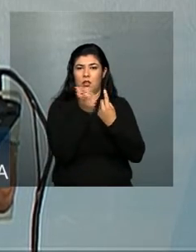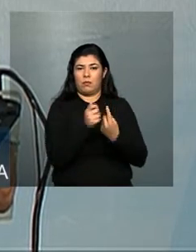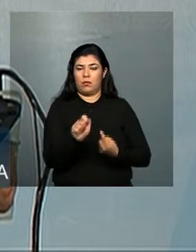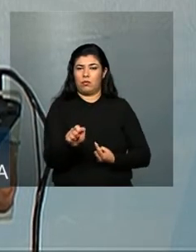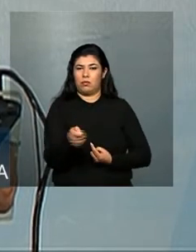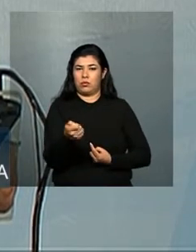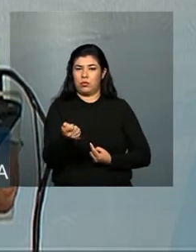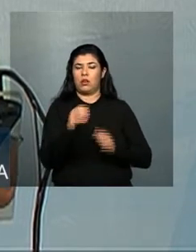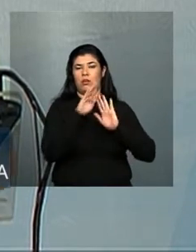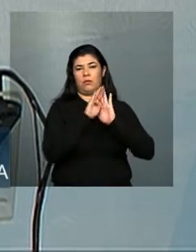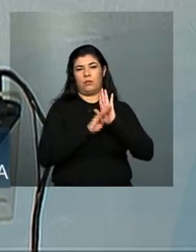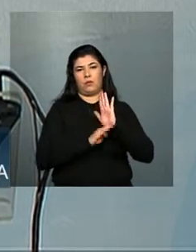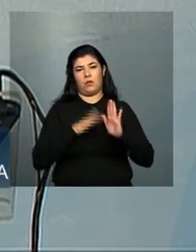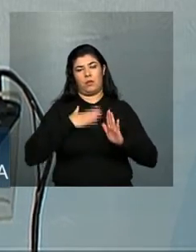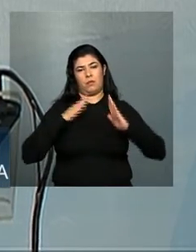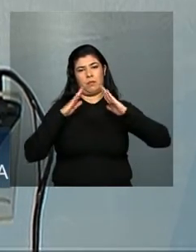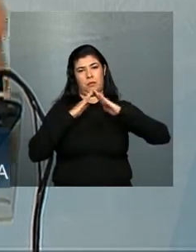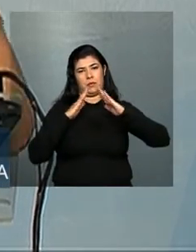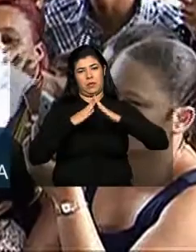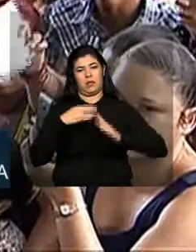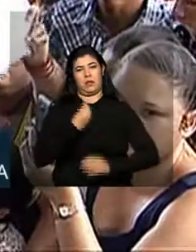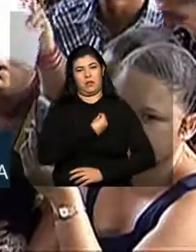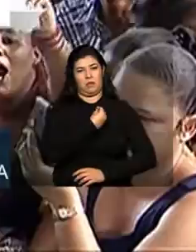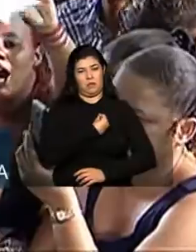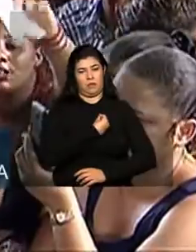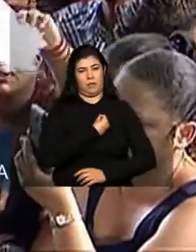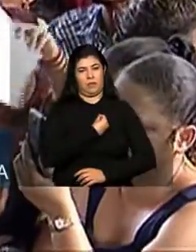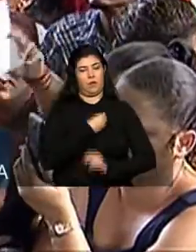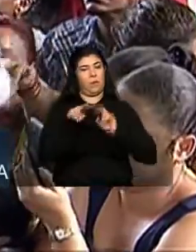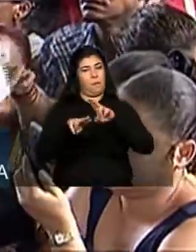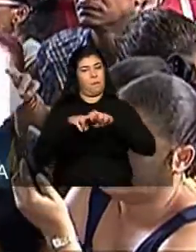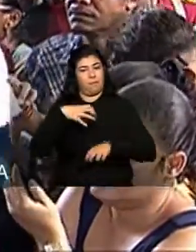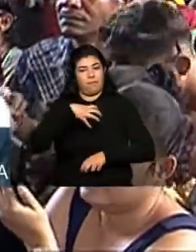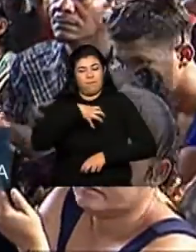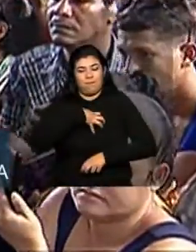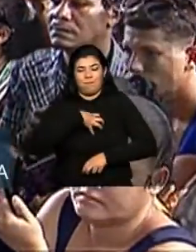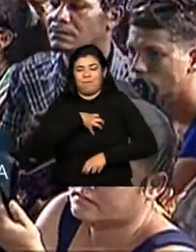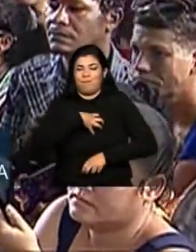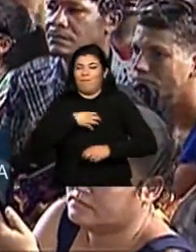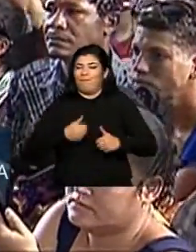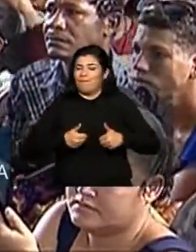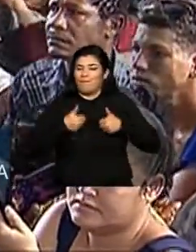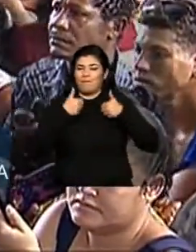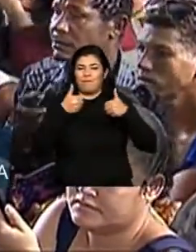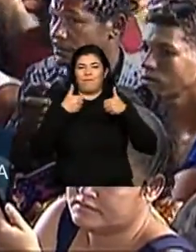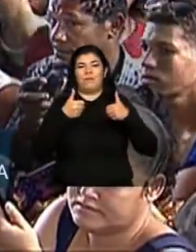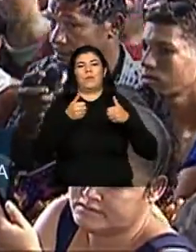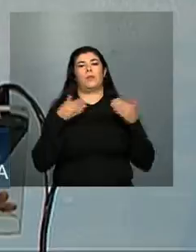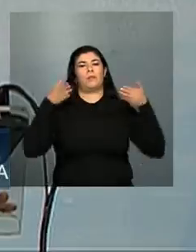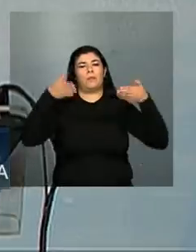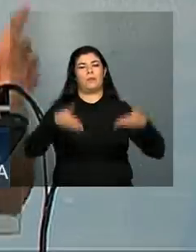Casa Minha Vida. Por isso, eu fico muito orgulhosa de estar aqui nesse programa.